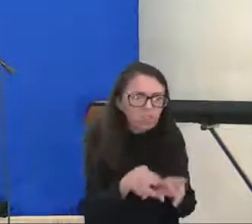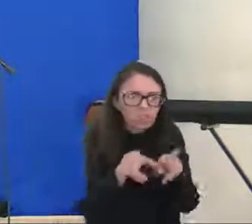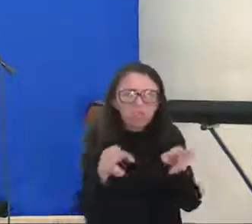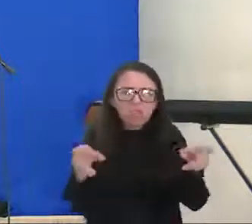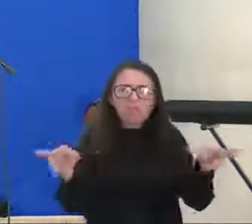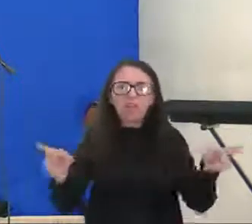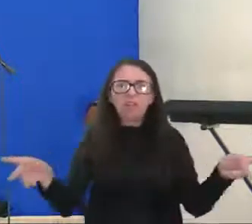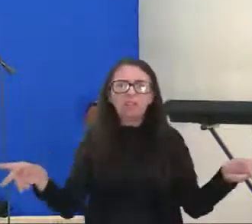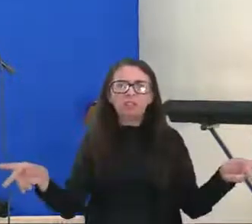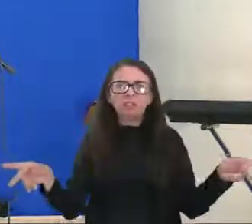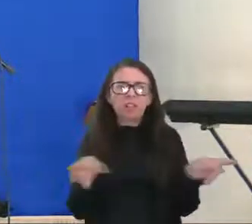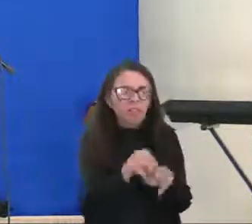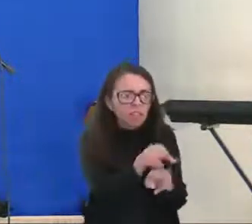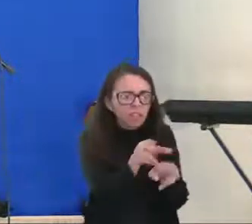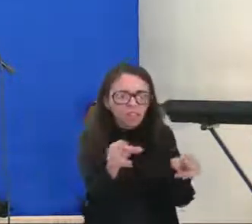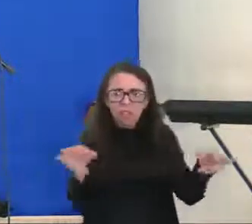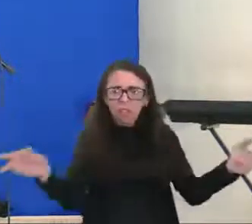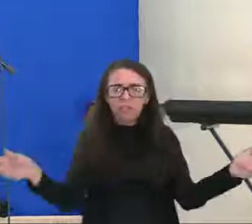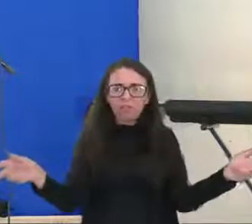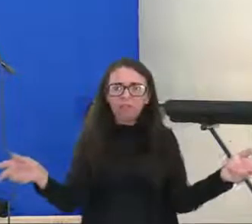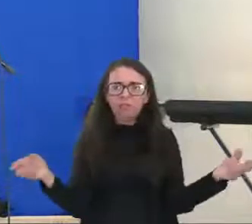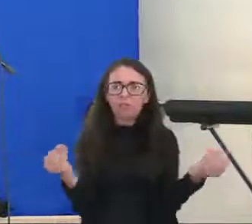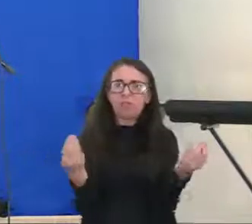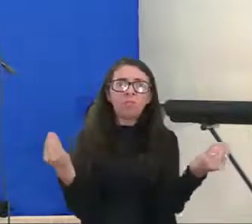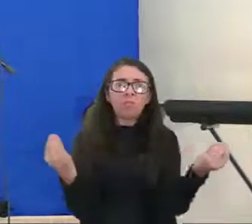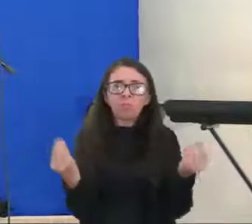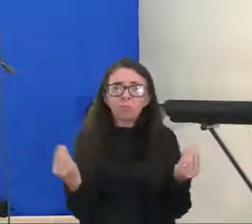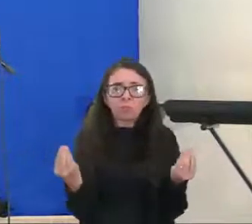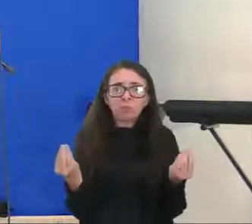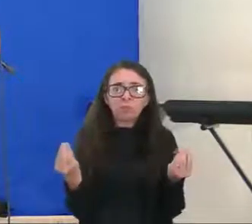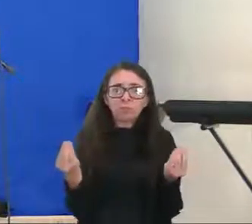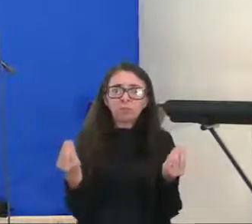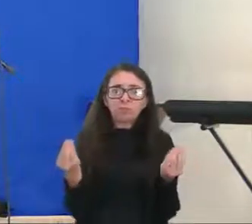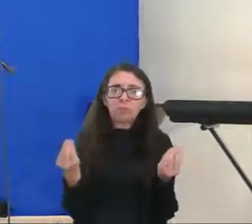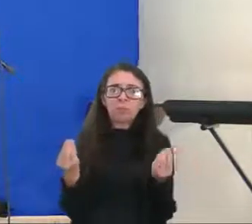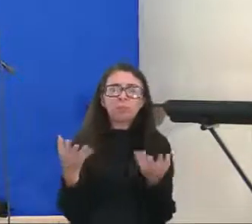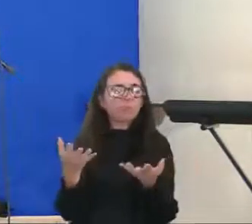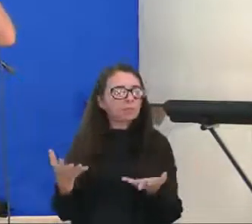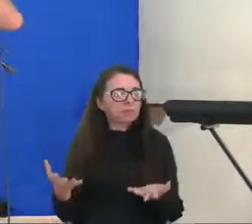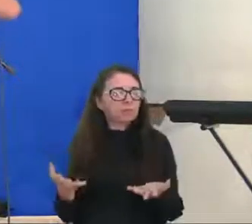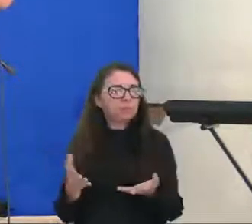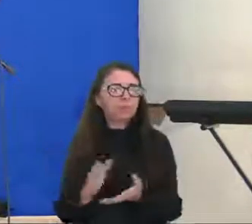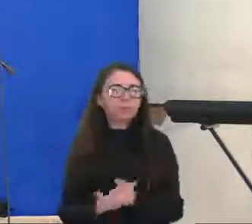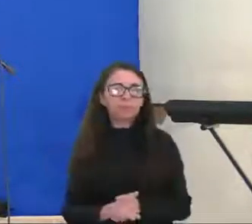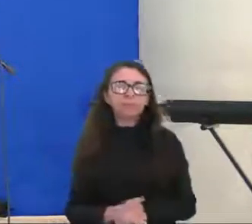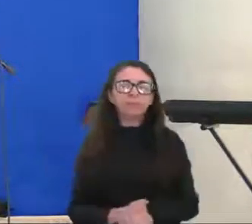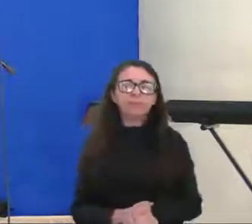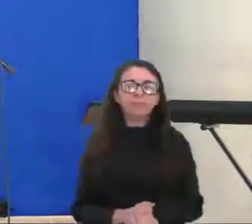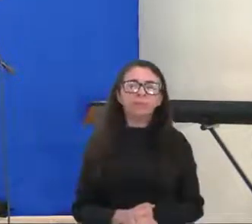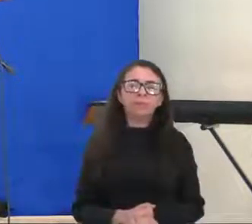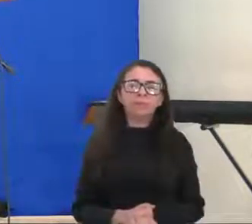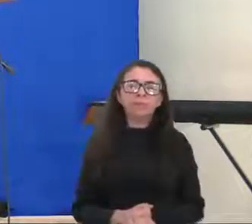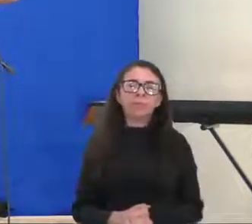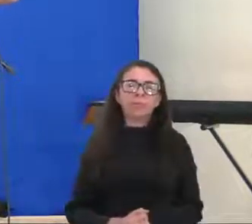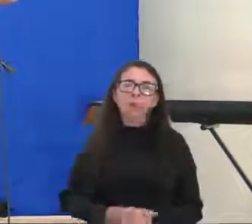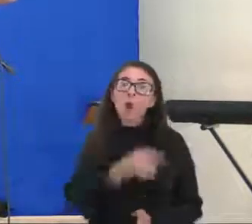Olha, mais um só, e o mesmo Espírito, com letra maiúscula, realiza todas essas